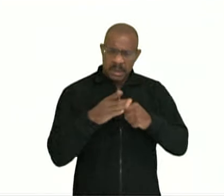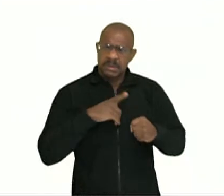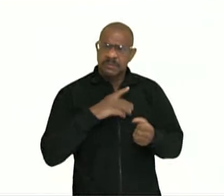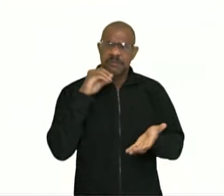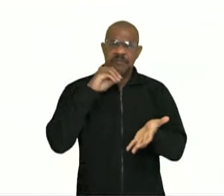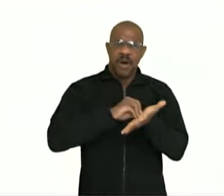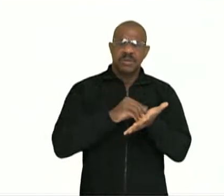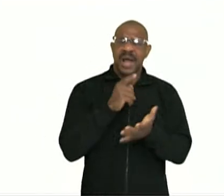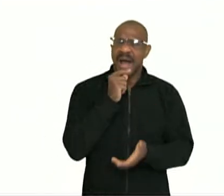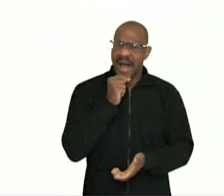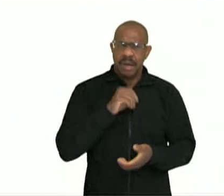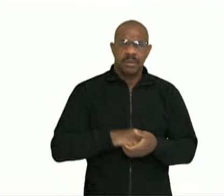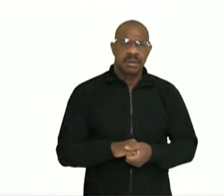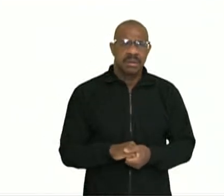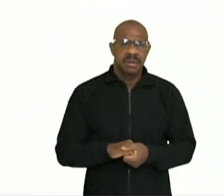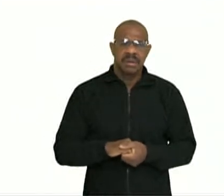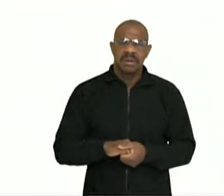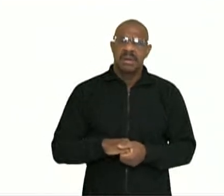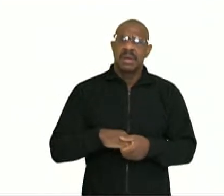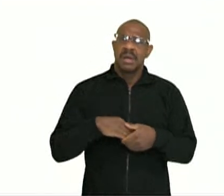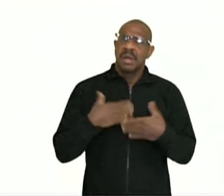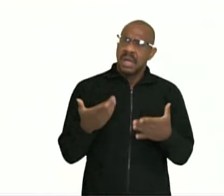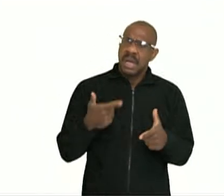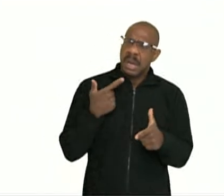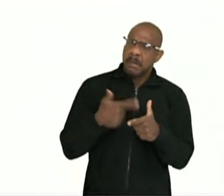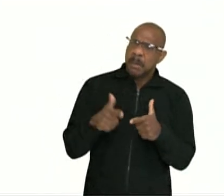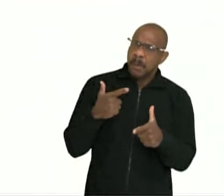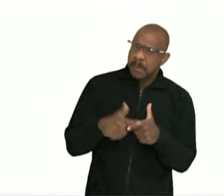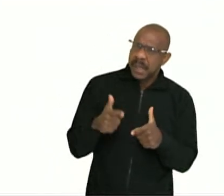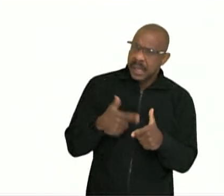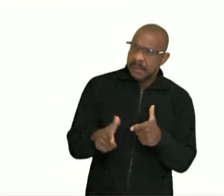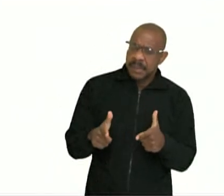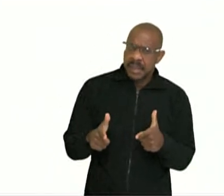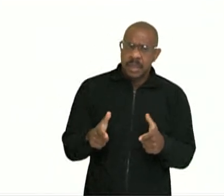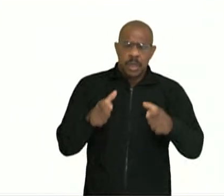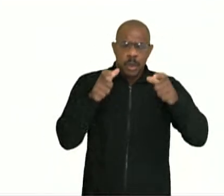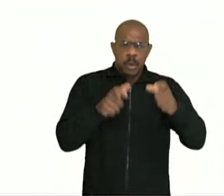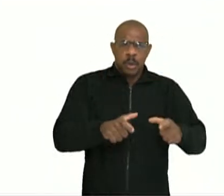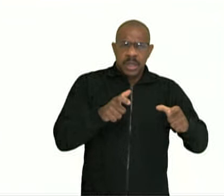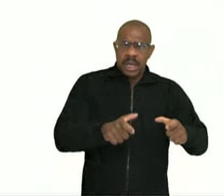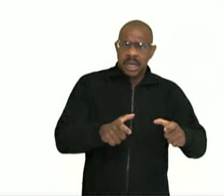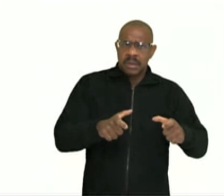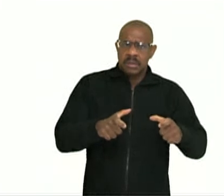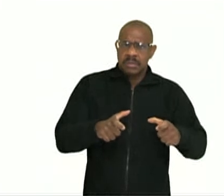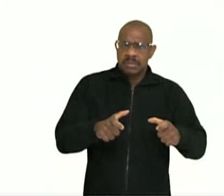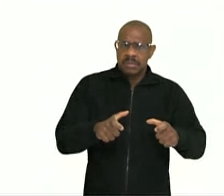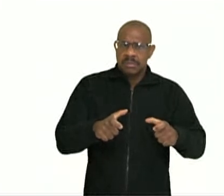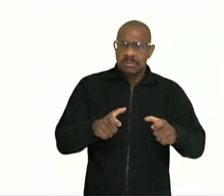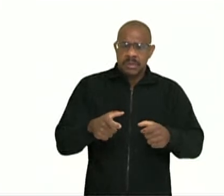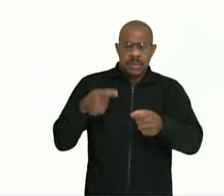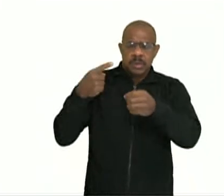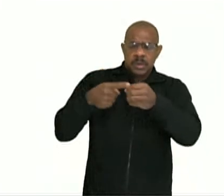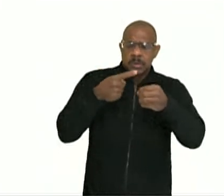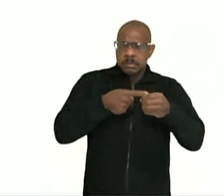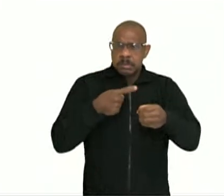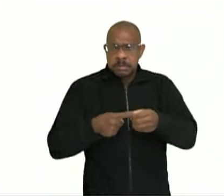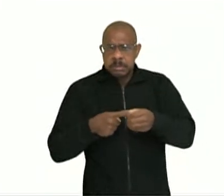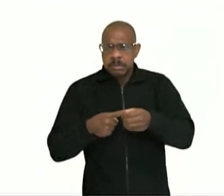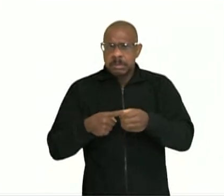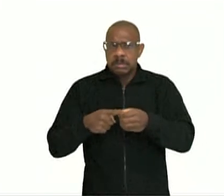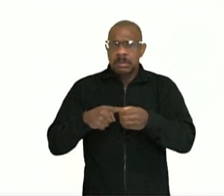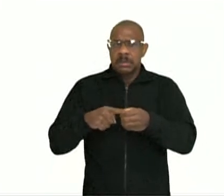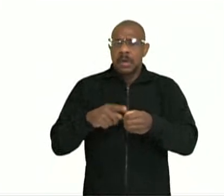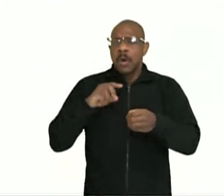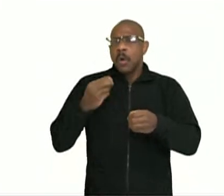Será que esse é um problema local, regional ou mundial? Qual é a sua opinião sobre